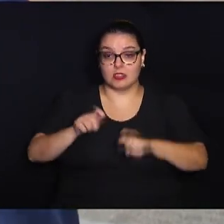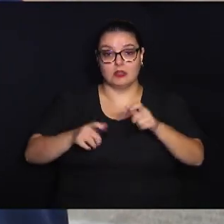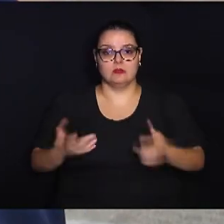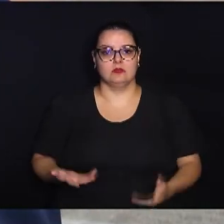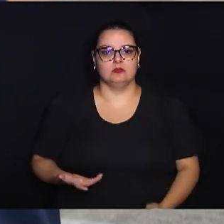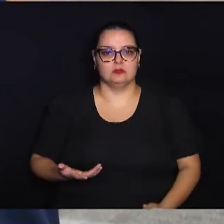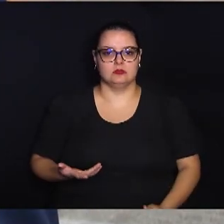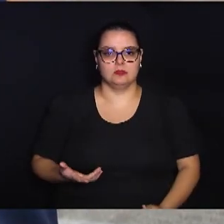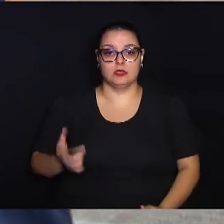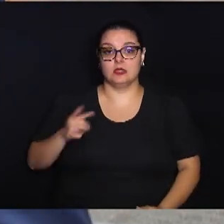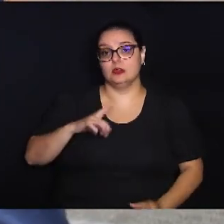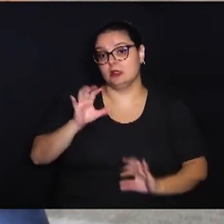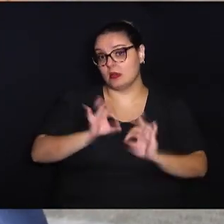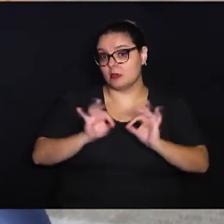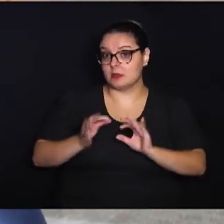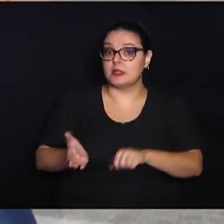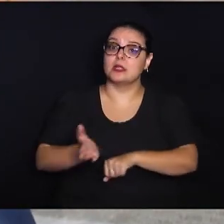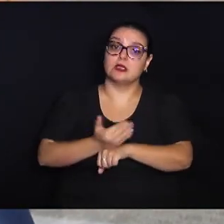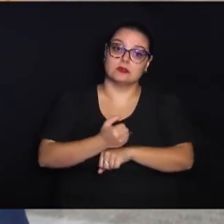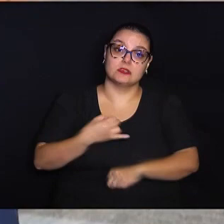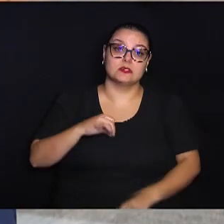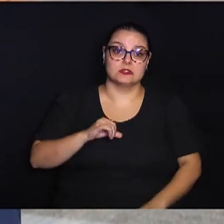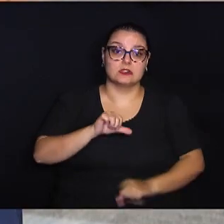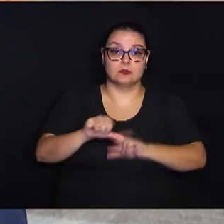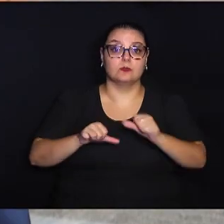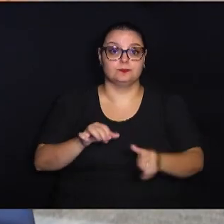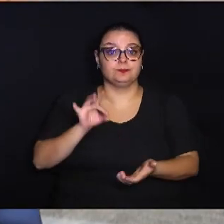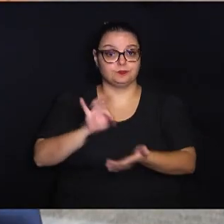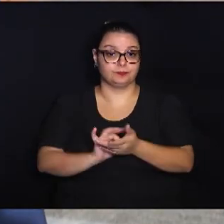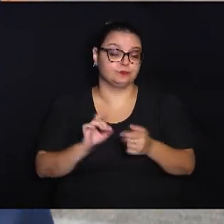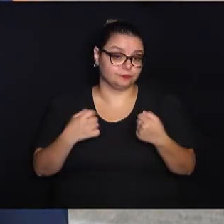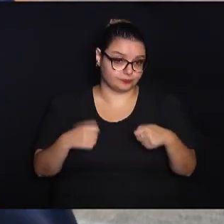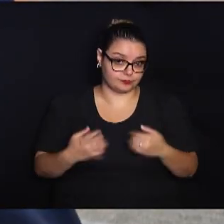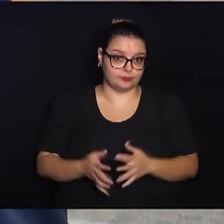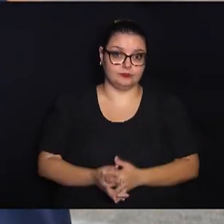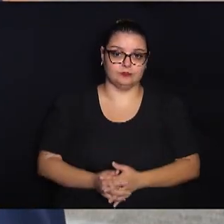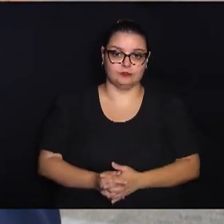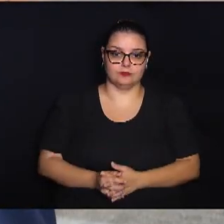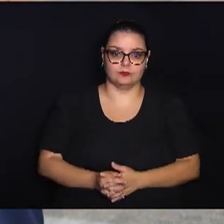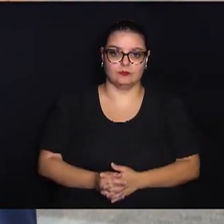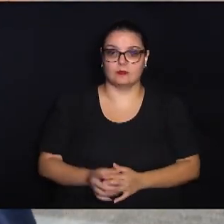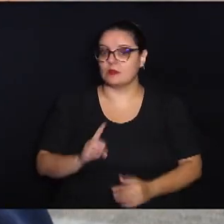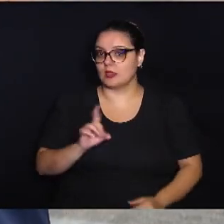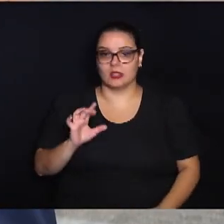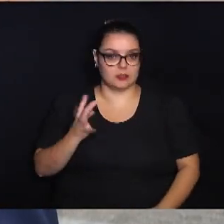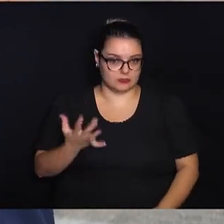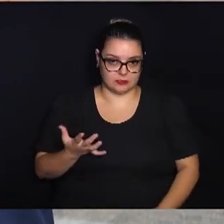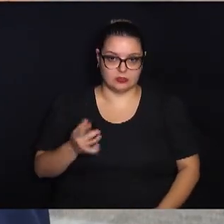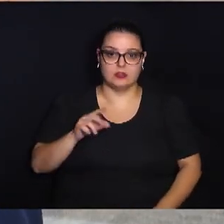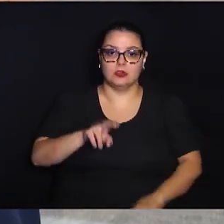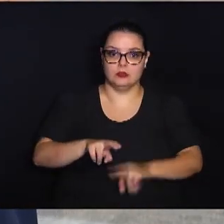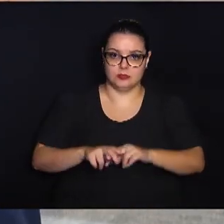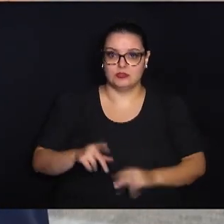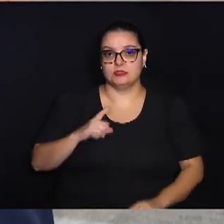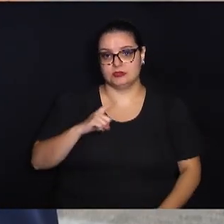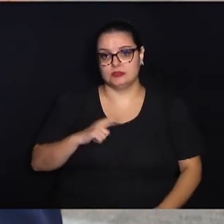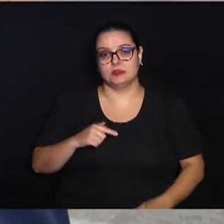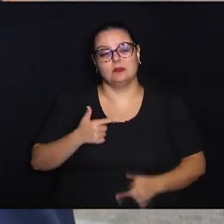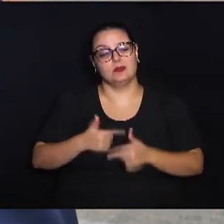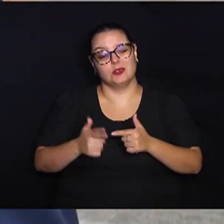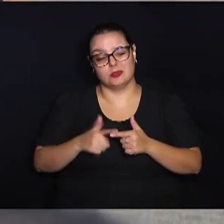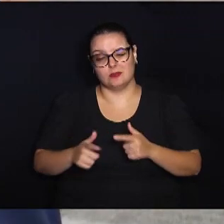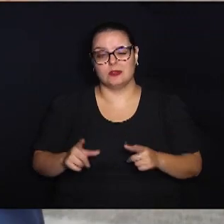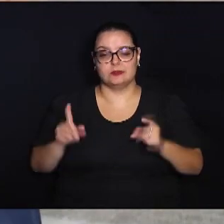ao menos se prepararem, caso aquela mudança seja realmente necessária. E isso não ocorreu e é por isso que tem causado muito transtorno, e o